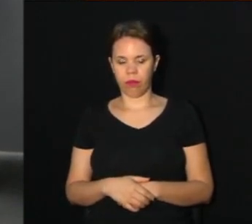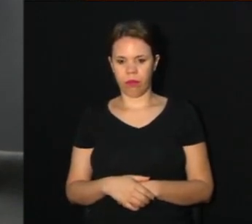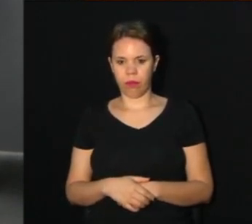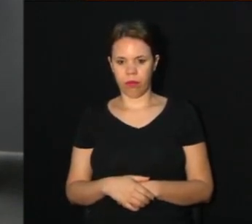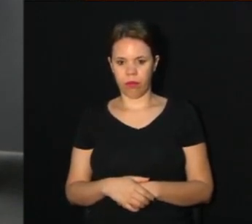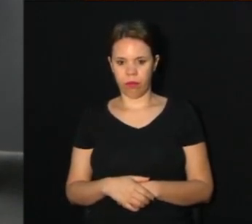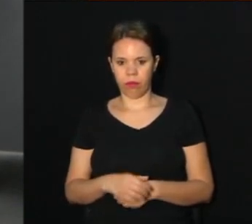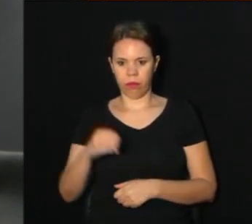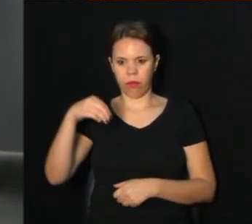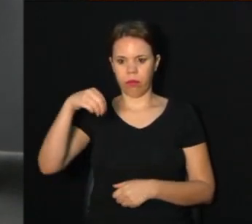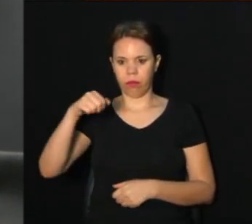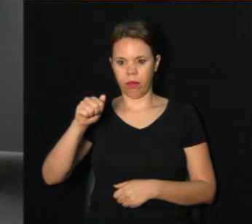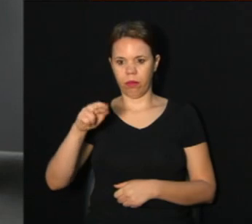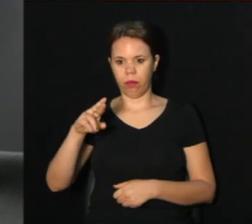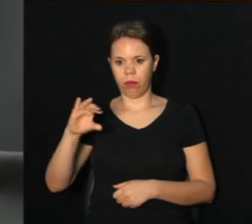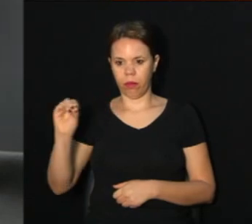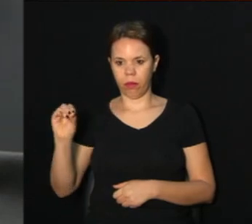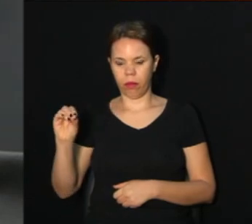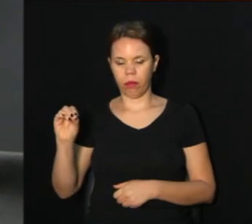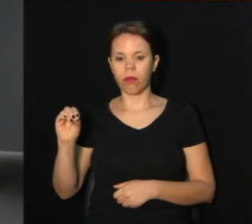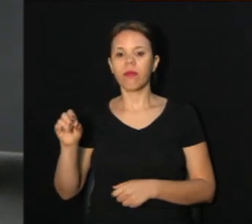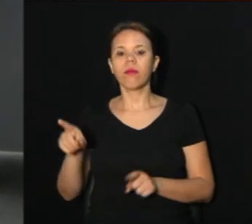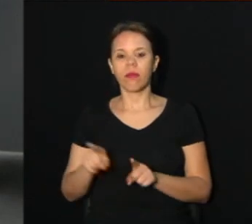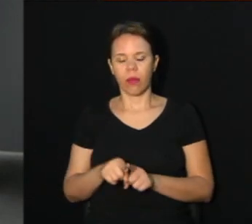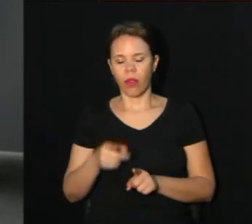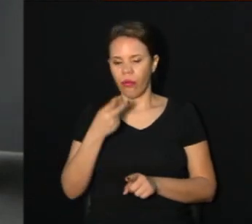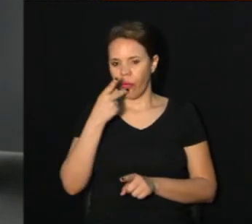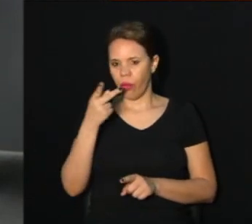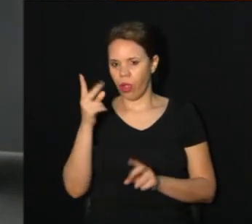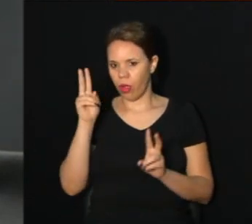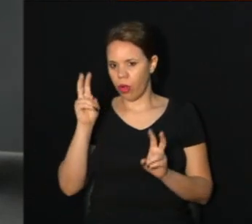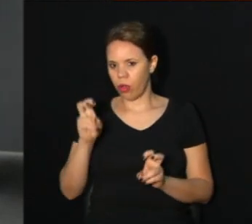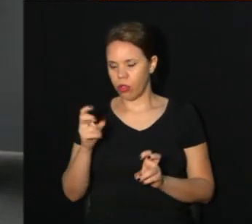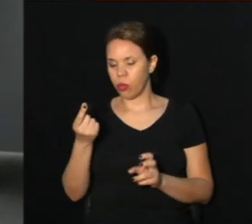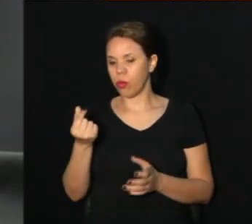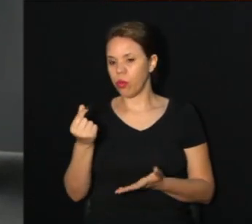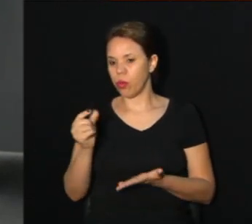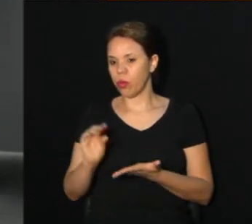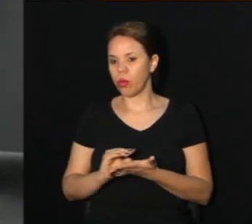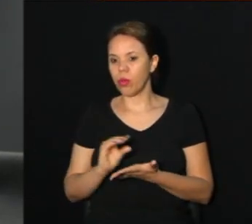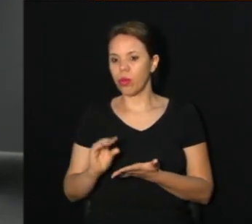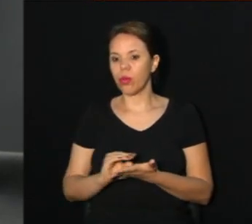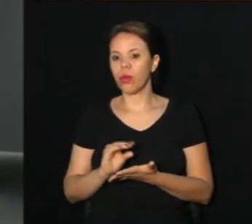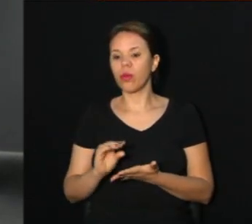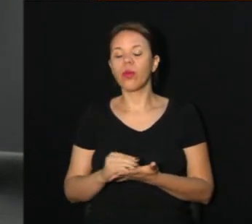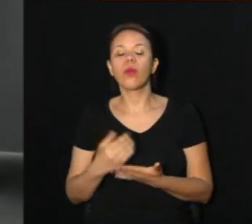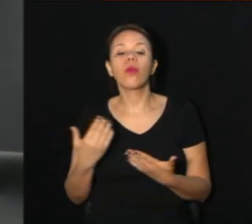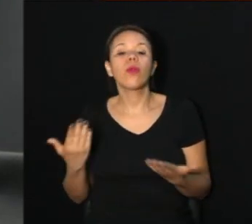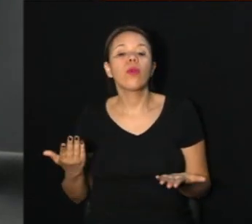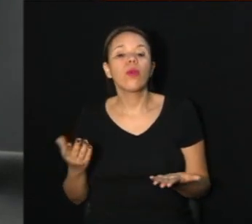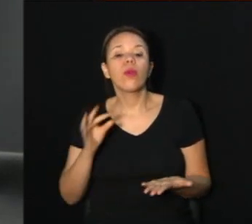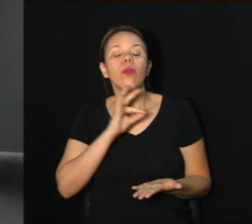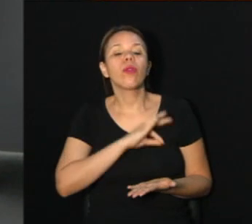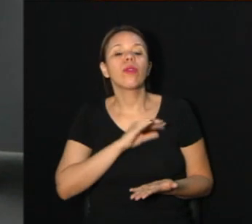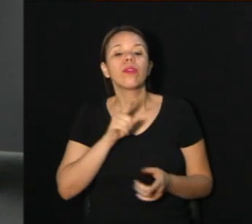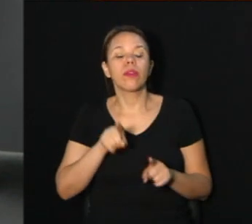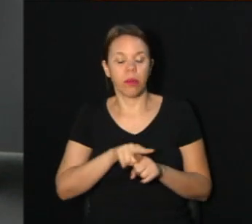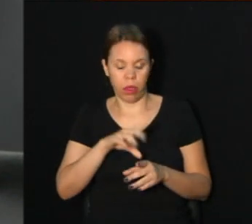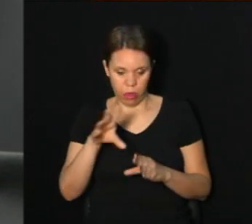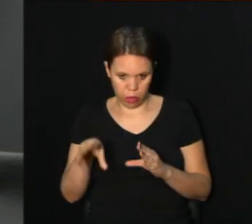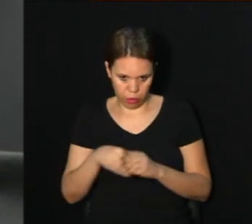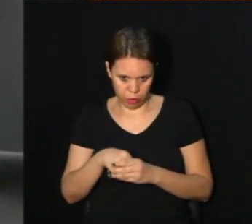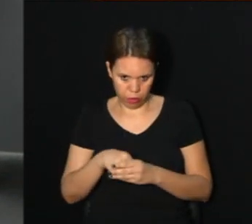O Márcio Mendes Herdade também voltou a falar no custo, né? Então, está encartado ao